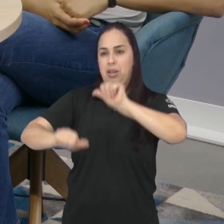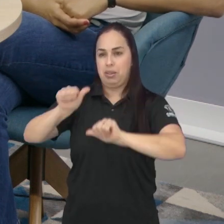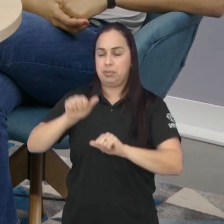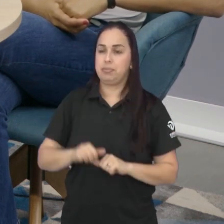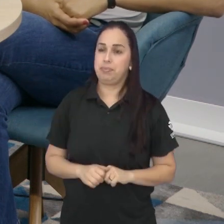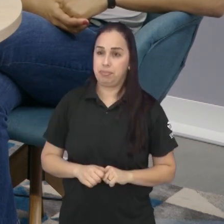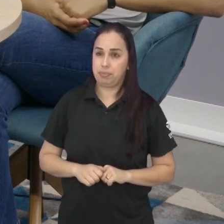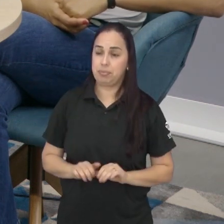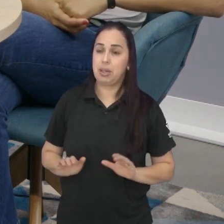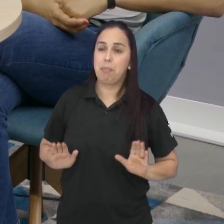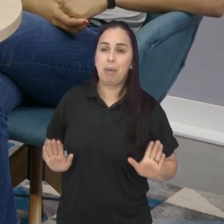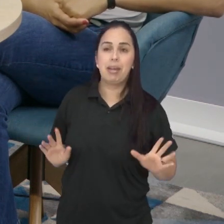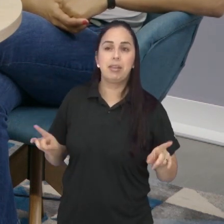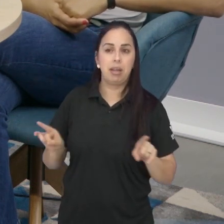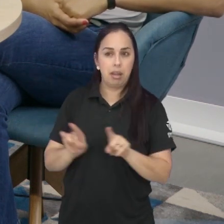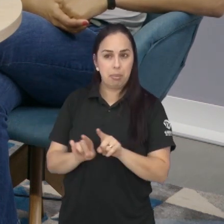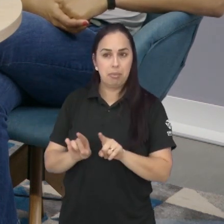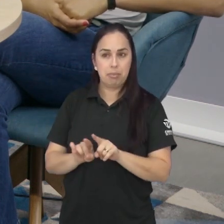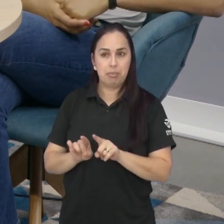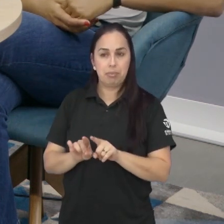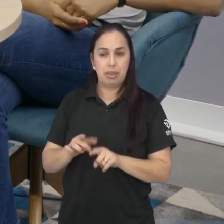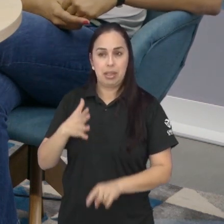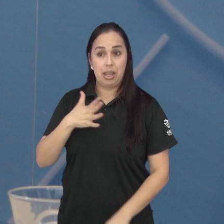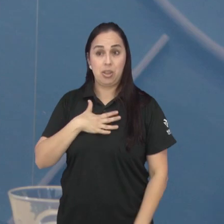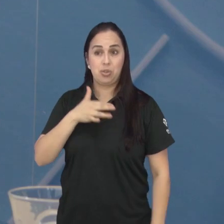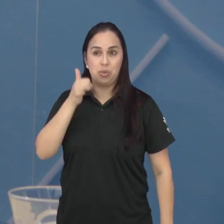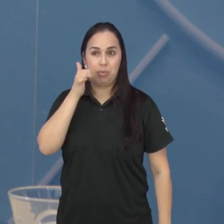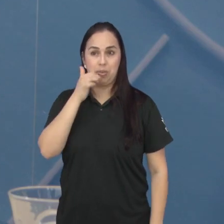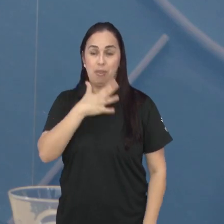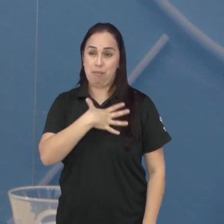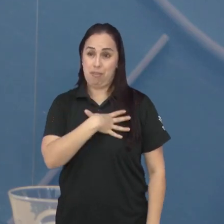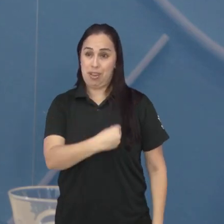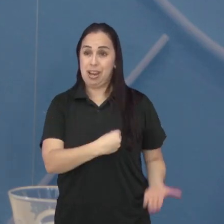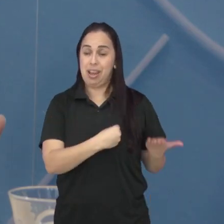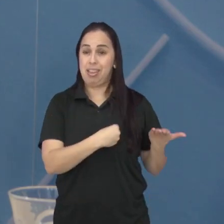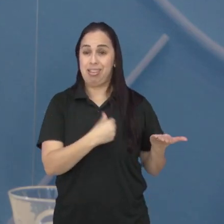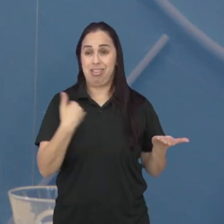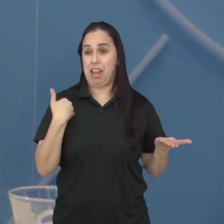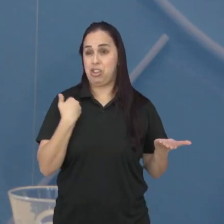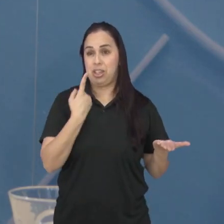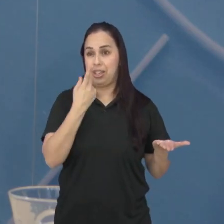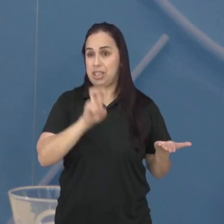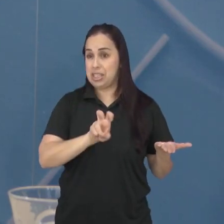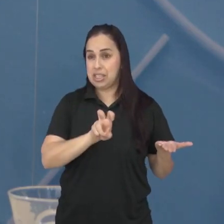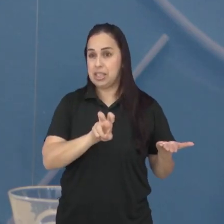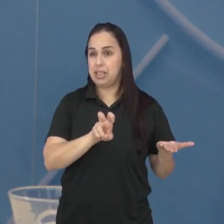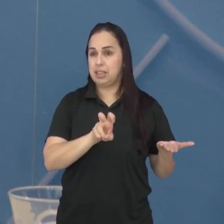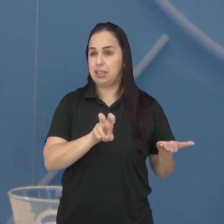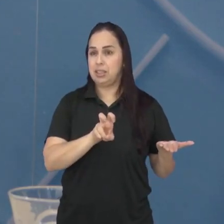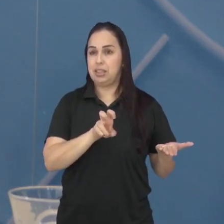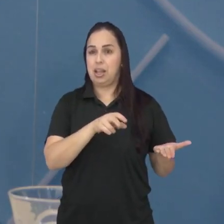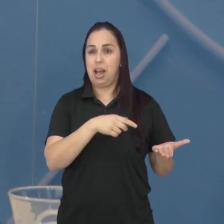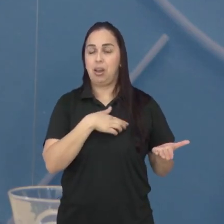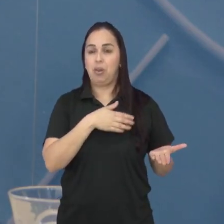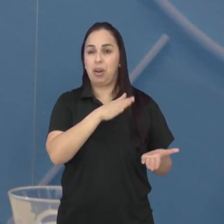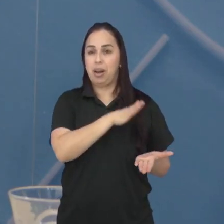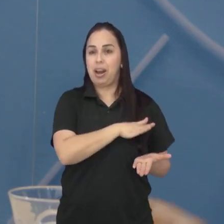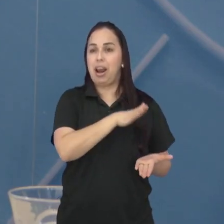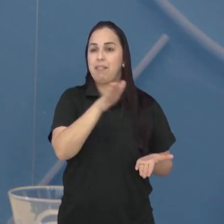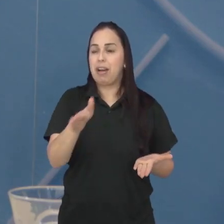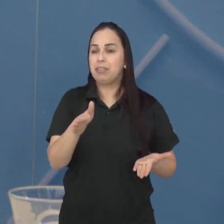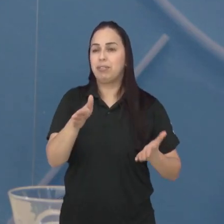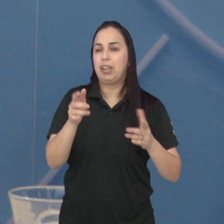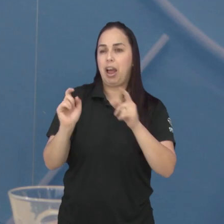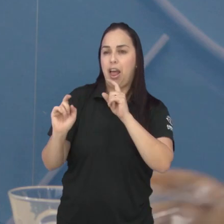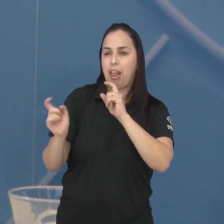né? Mas também sou mãe de uma menina que tem 15 anos e agora ela está fazendo parte de bateria de